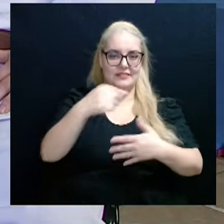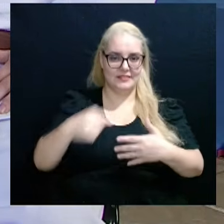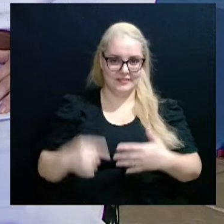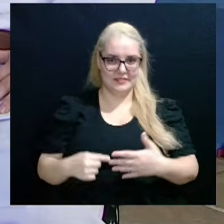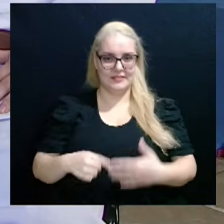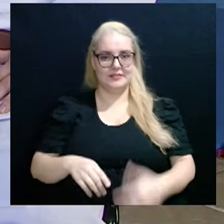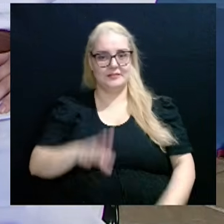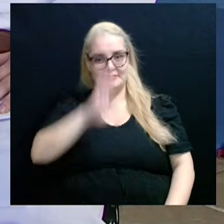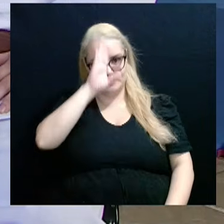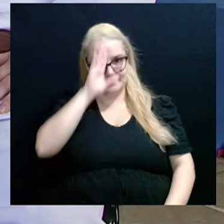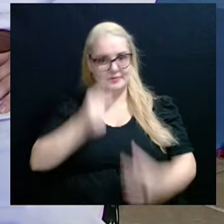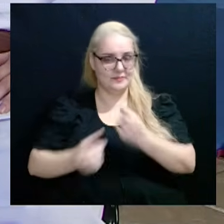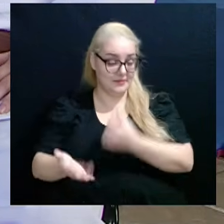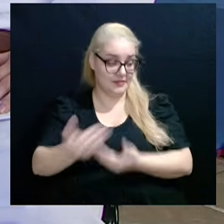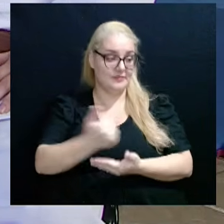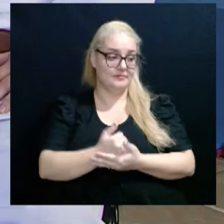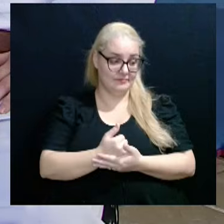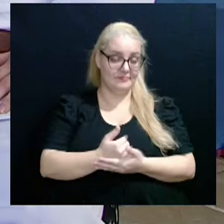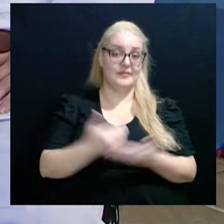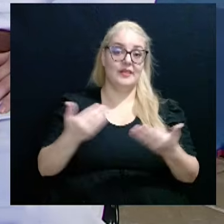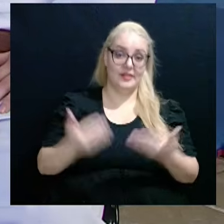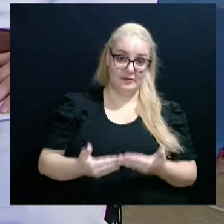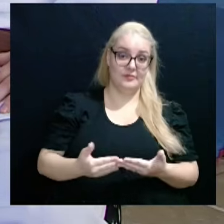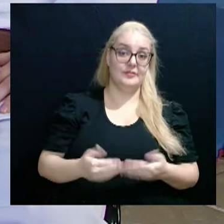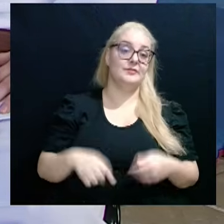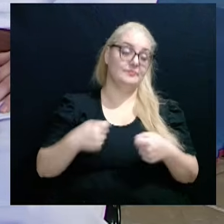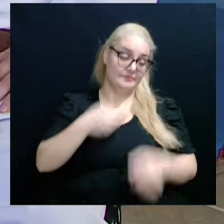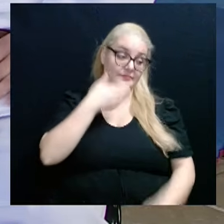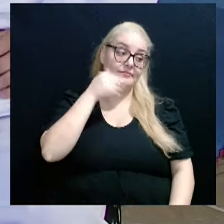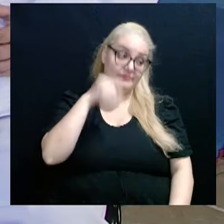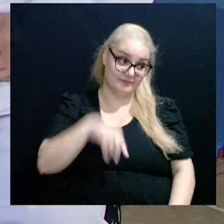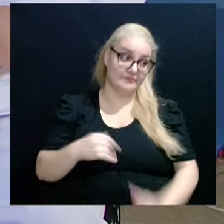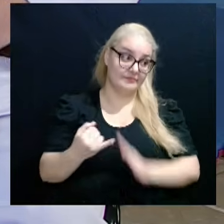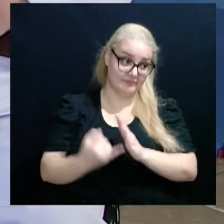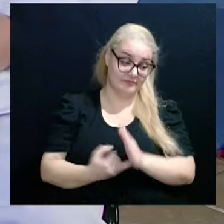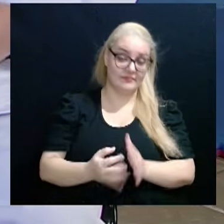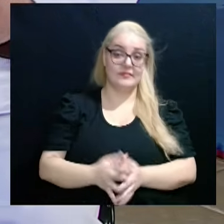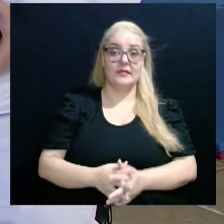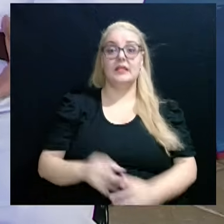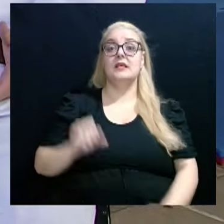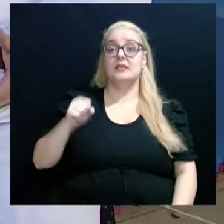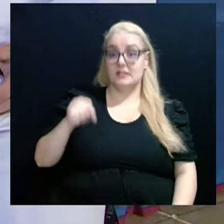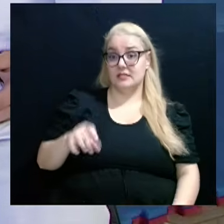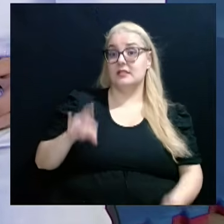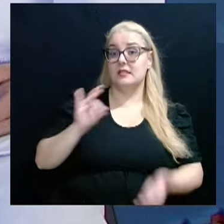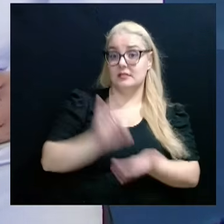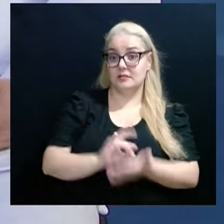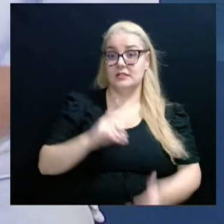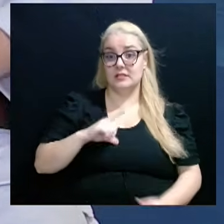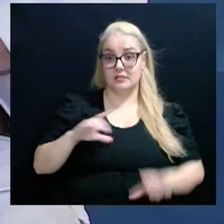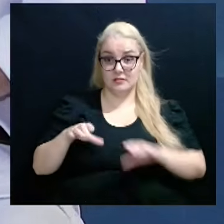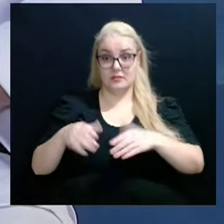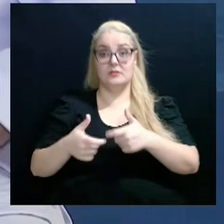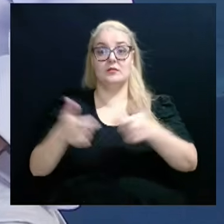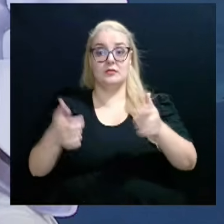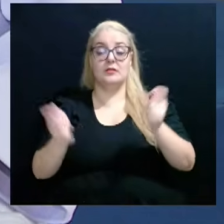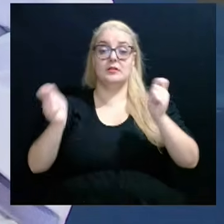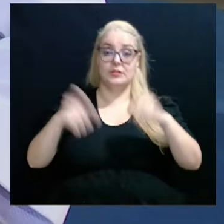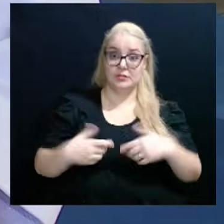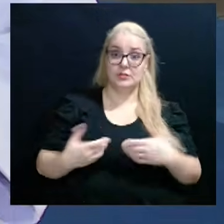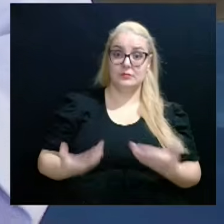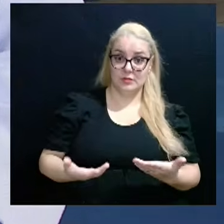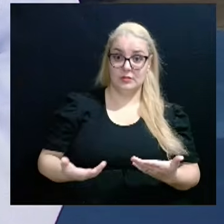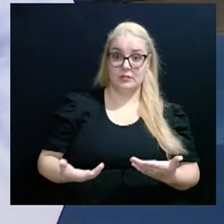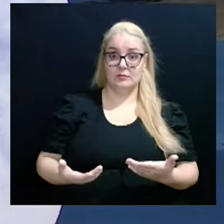recursos. É hoje algo que precisa melhorar aqui na entidade? Sim, na verdade nós temos uma equipe com grande potencial. Inclusive um exemplo disso